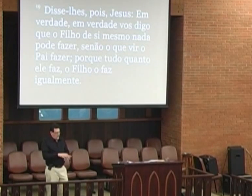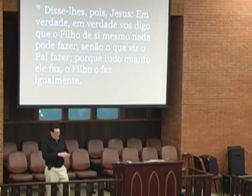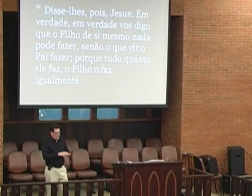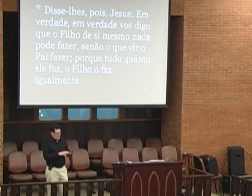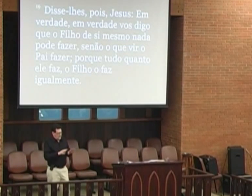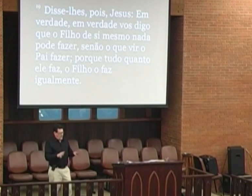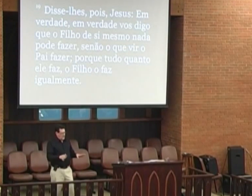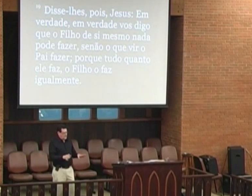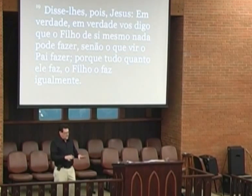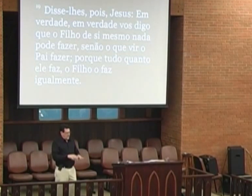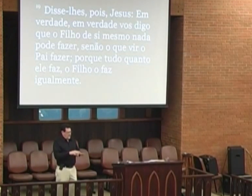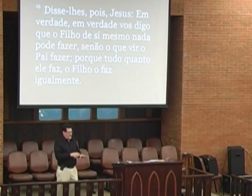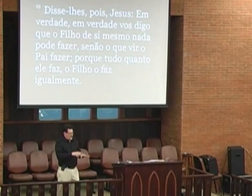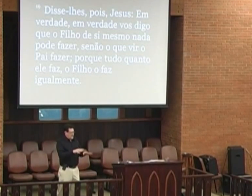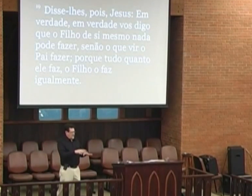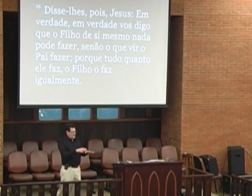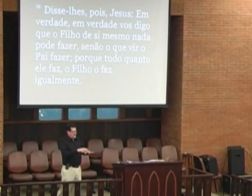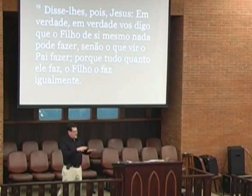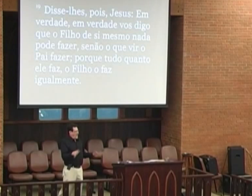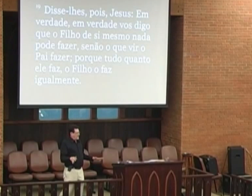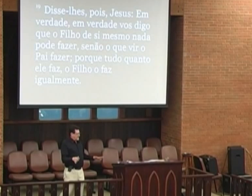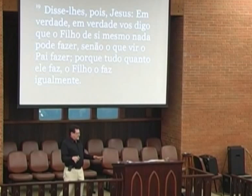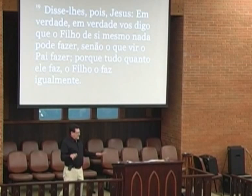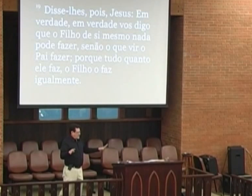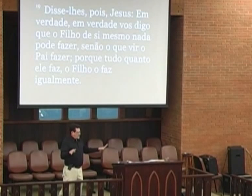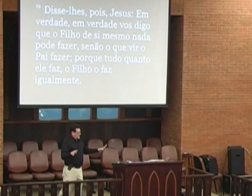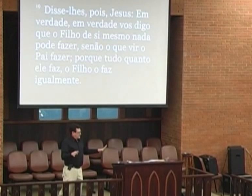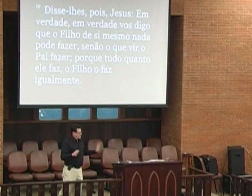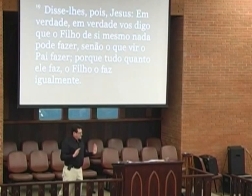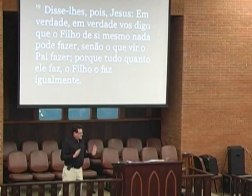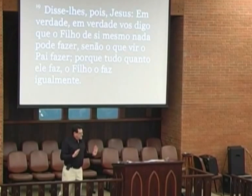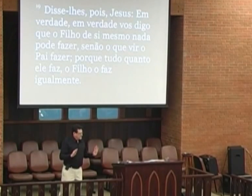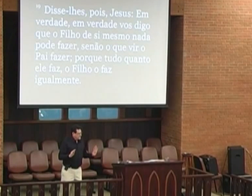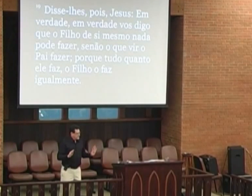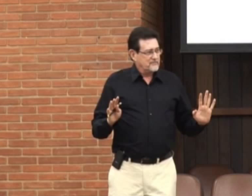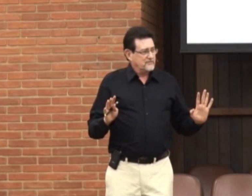Pensilvânia com um propósito de ouvir as coisas novas do Senhor.